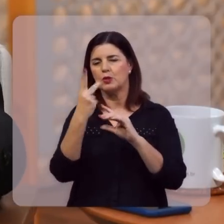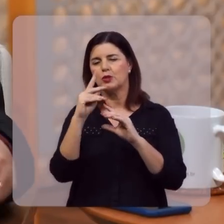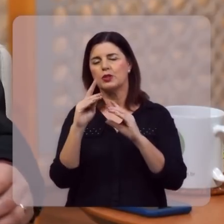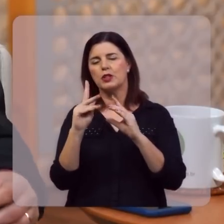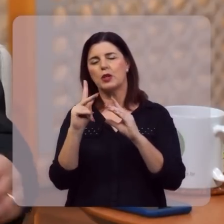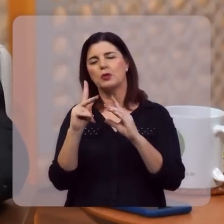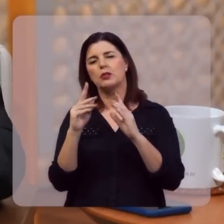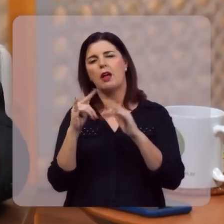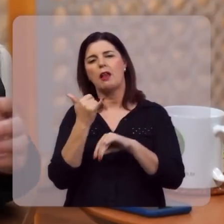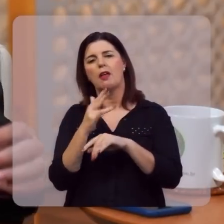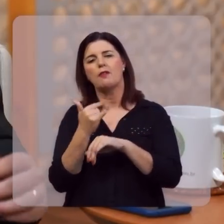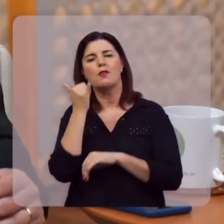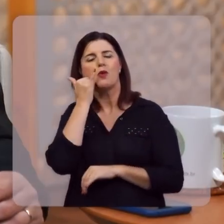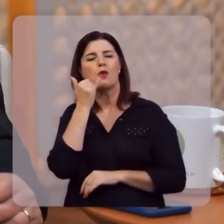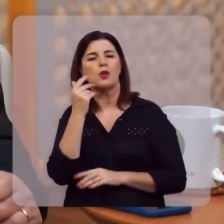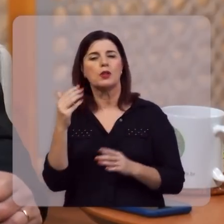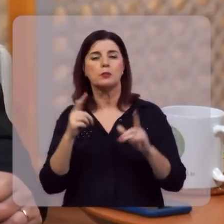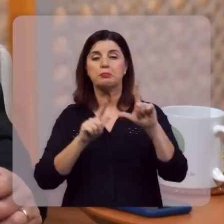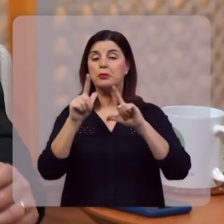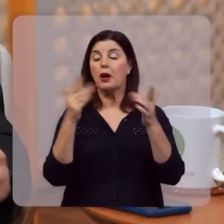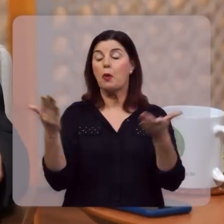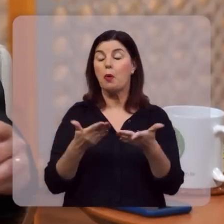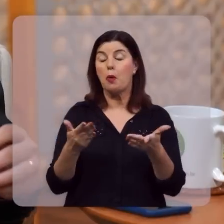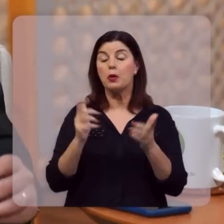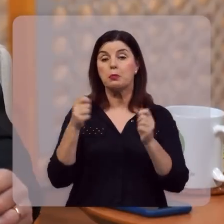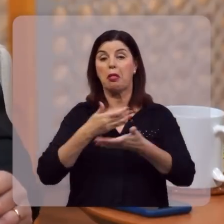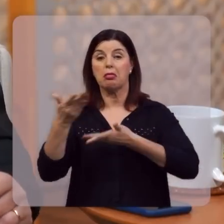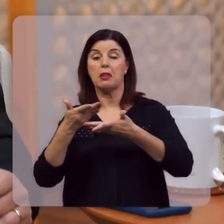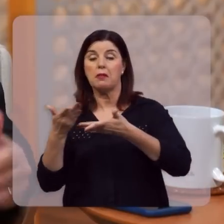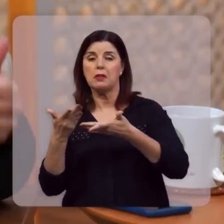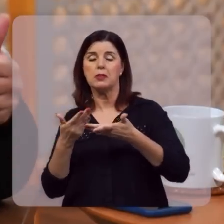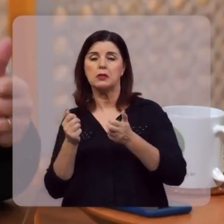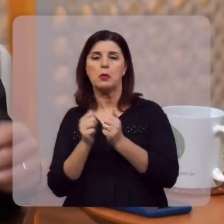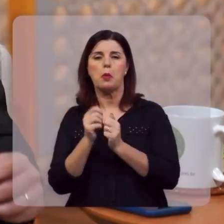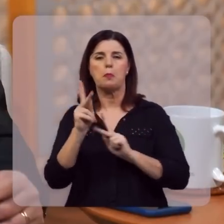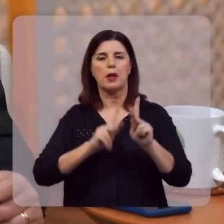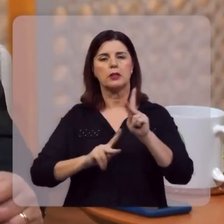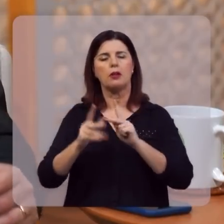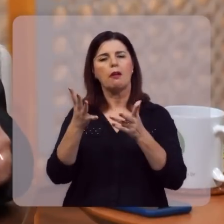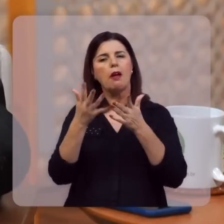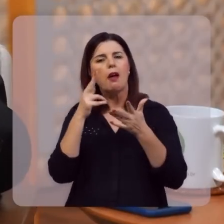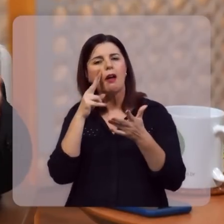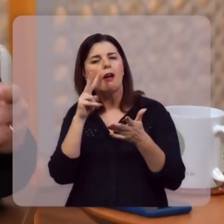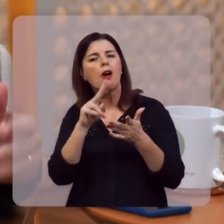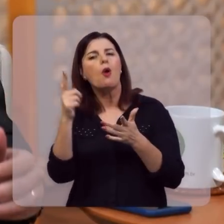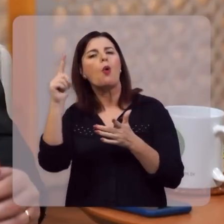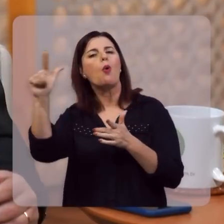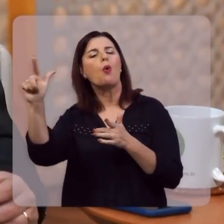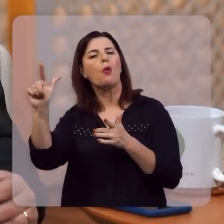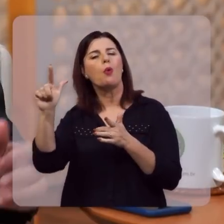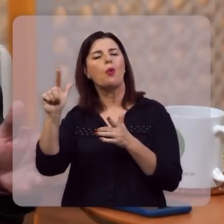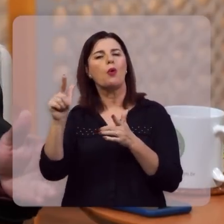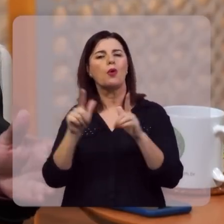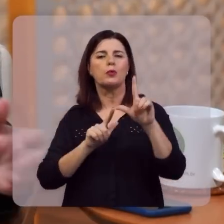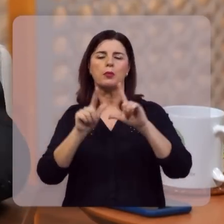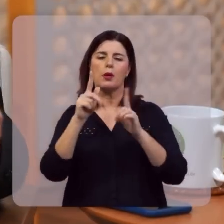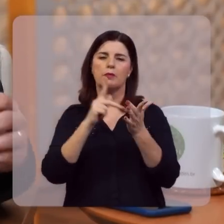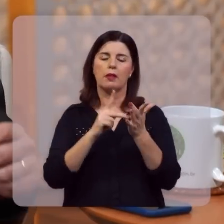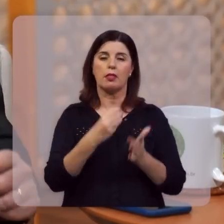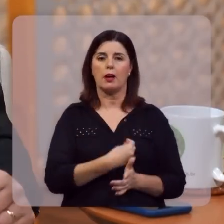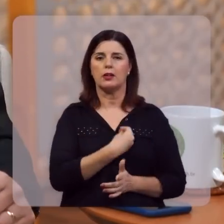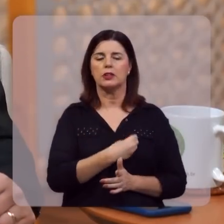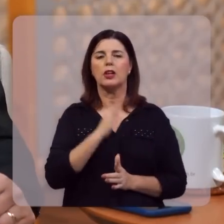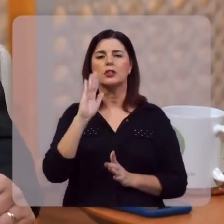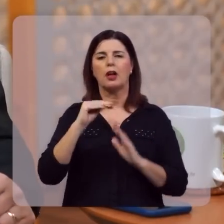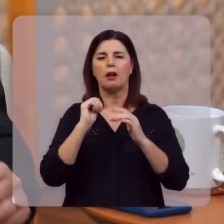o programa de hoje. E você vai poder compartilhar com quem você quiser. Se você quiser assistir a outros programas Verdade e Vida que